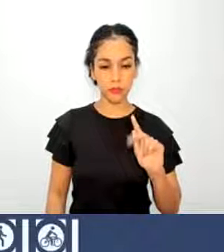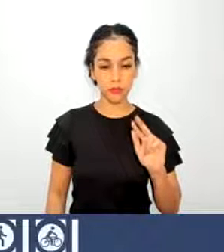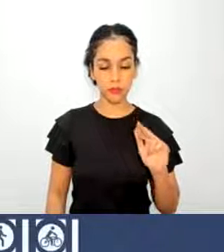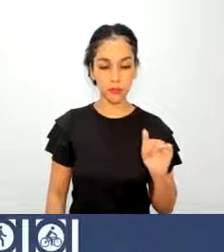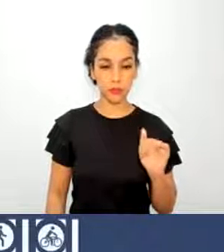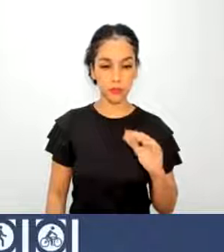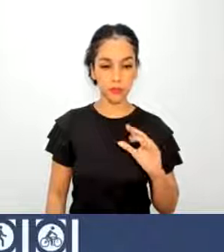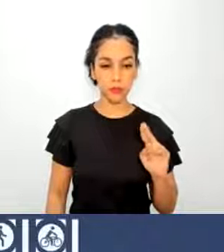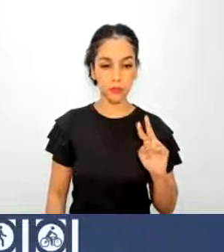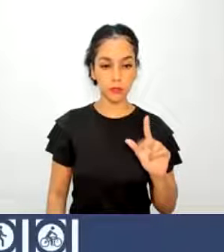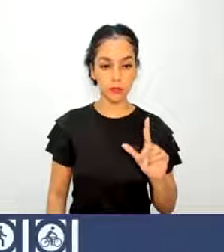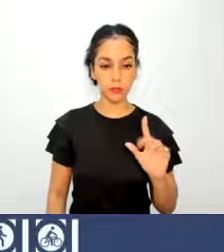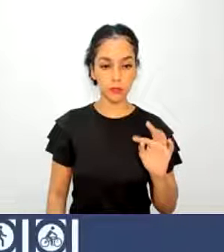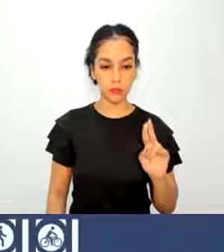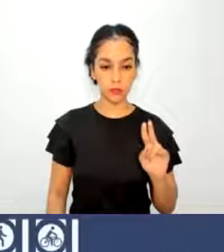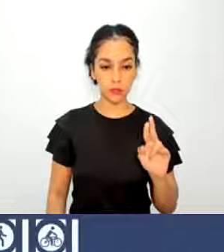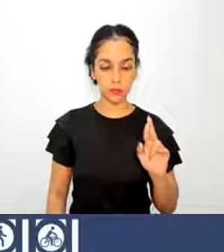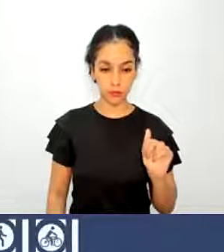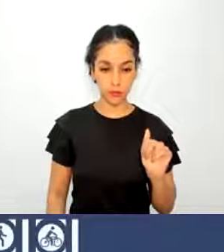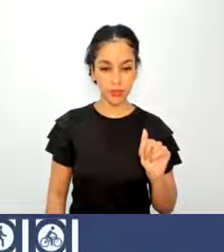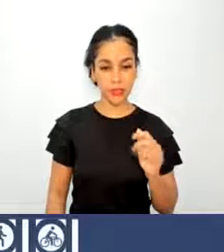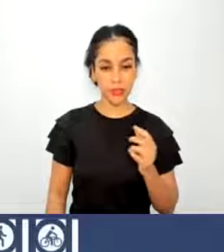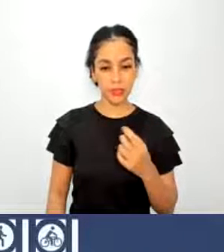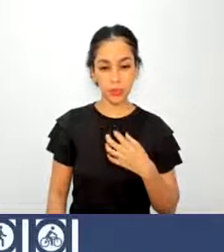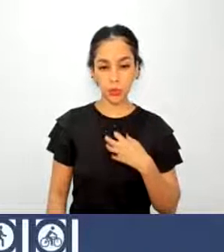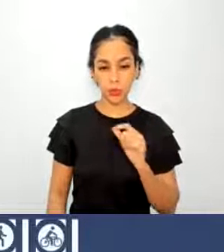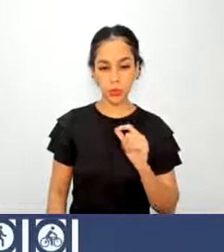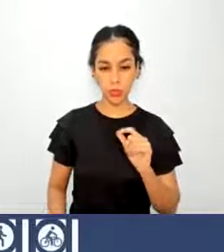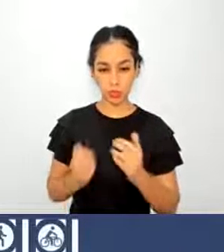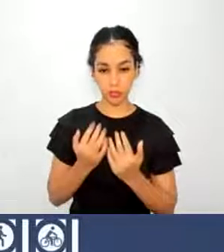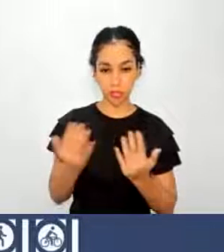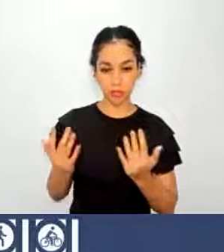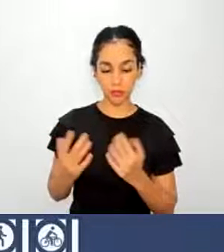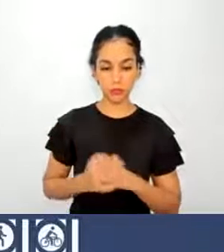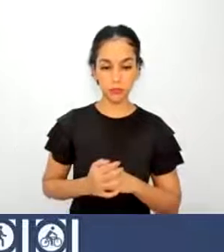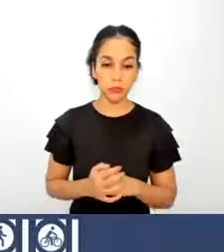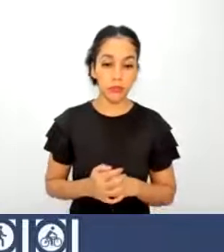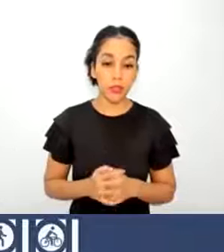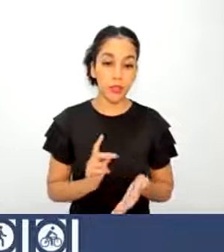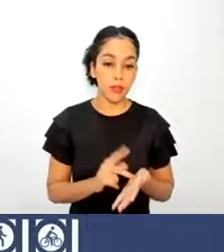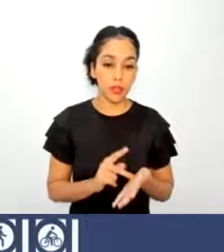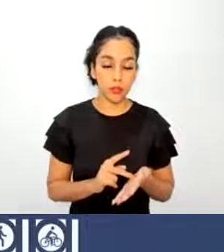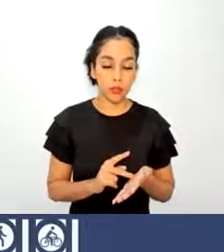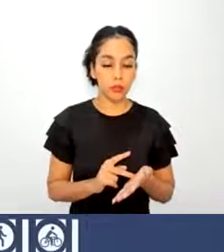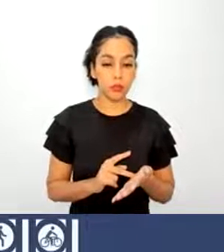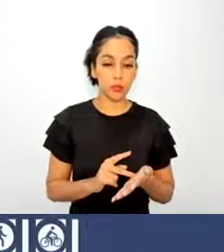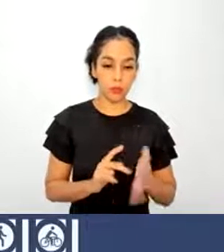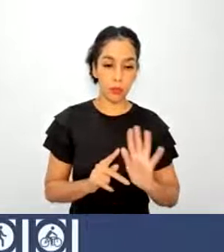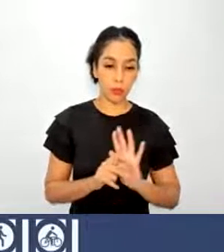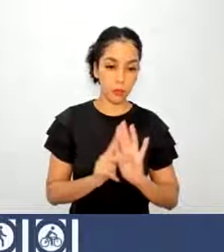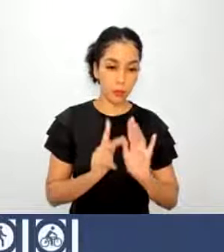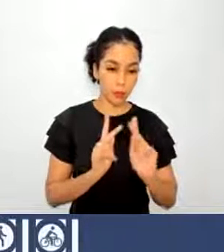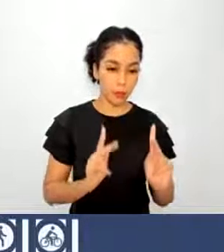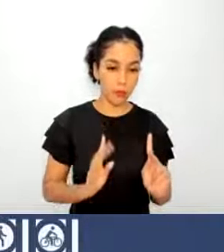Foi inspirada no Acupuntura Urbana, do Jaime Lerner? Na verdade, o próprio programa comenta